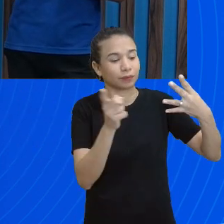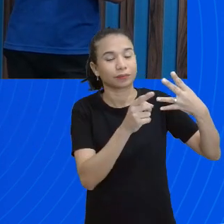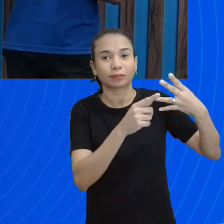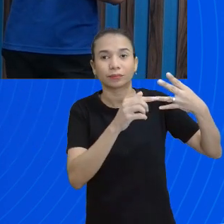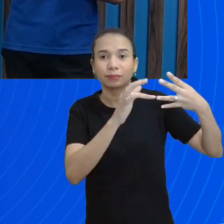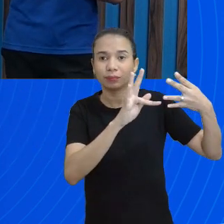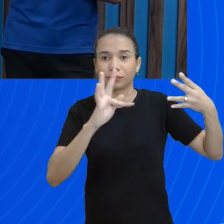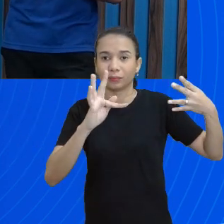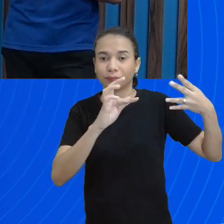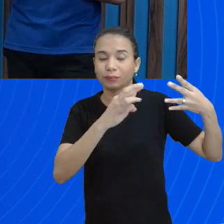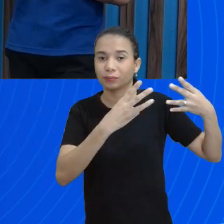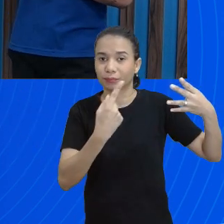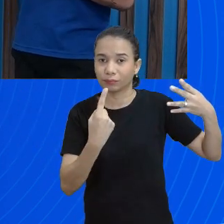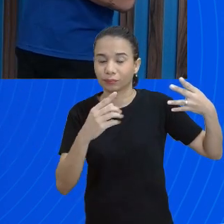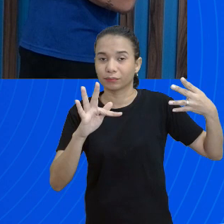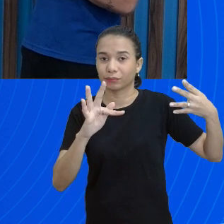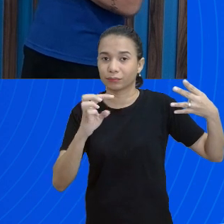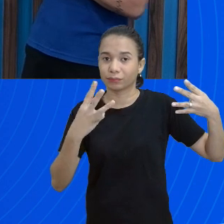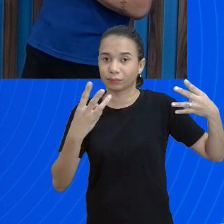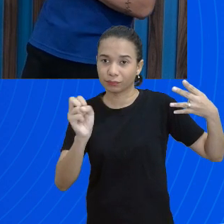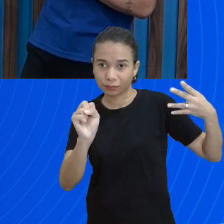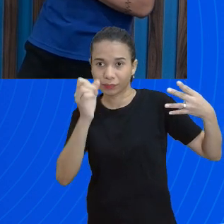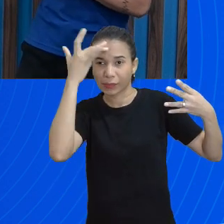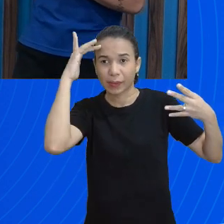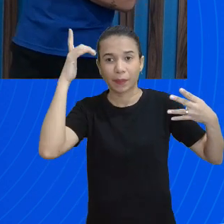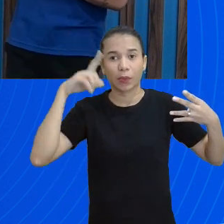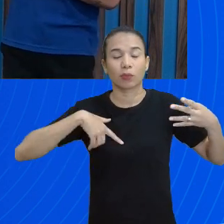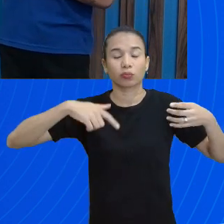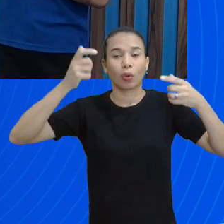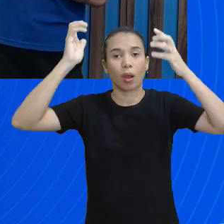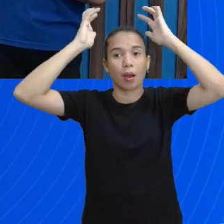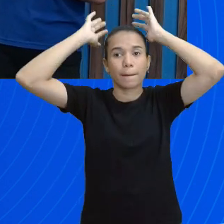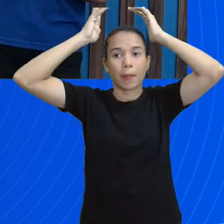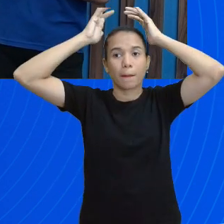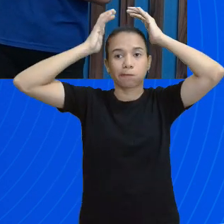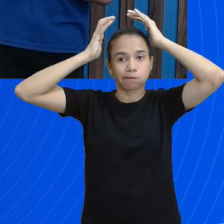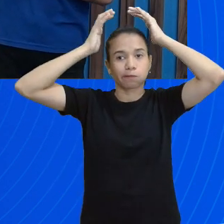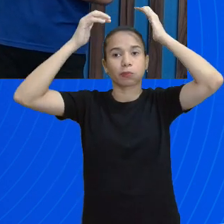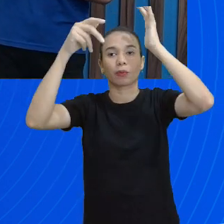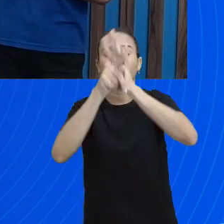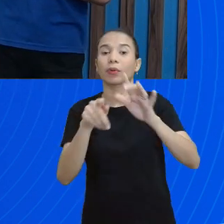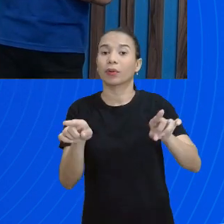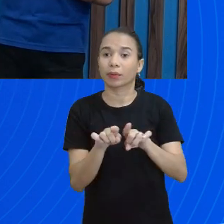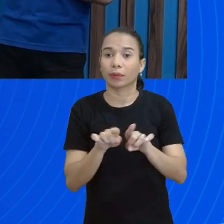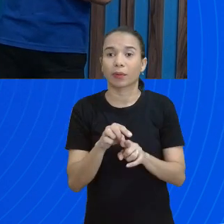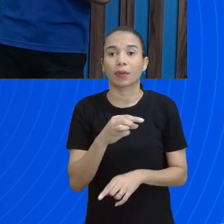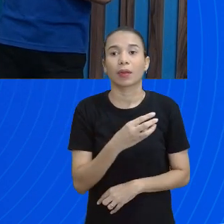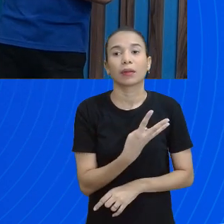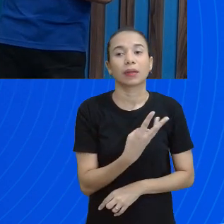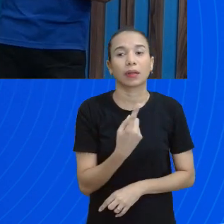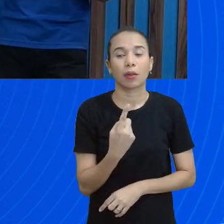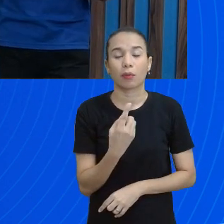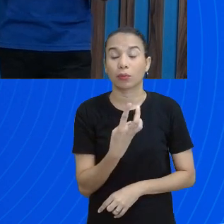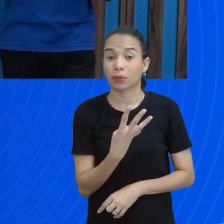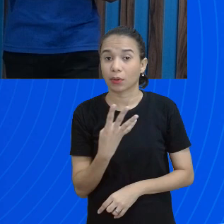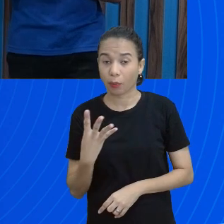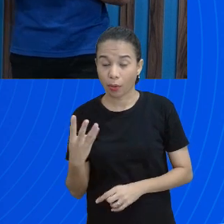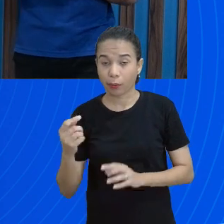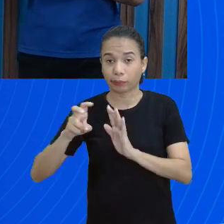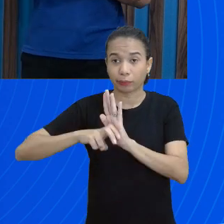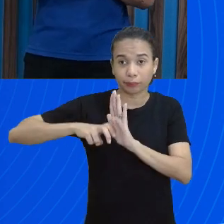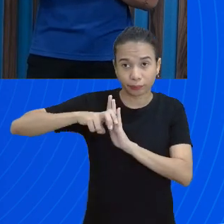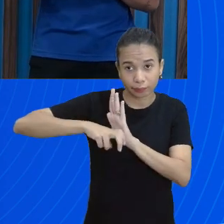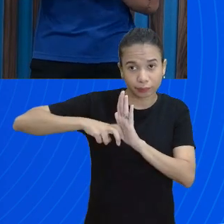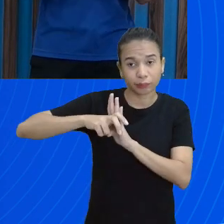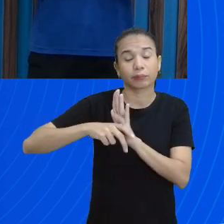F31 a F38, as pessoas com paralisia cerebrais. Então, aí, 31 a 34 para cadeirantes,